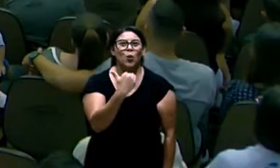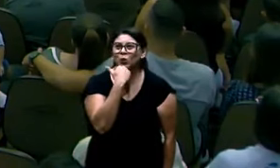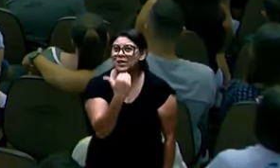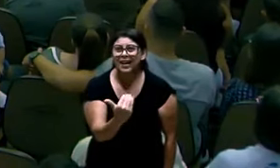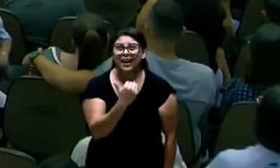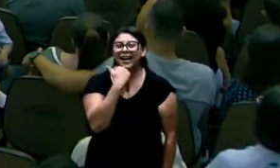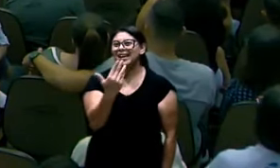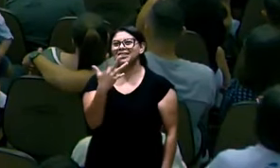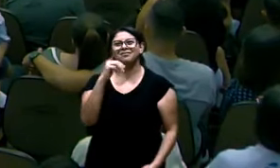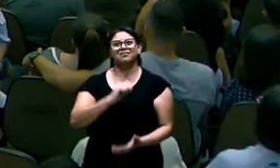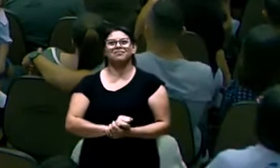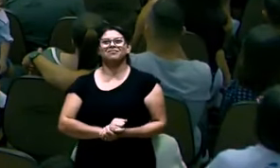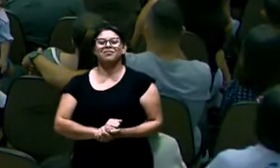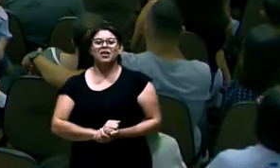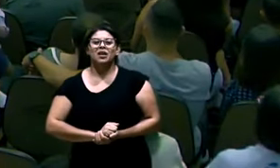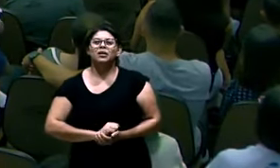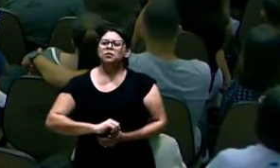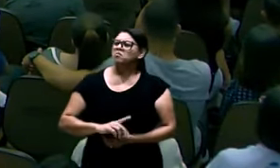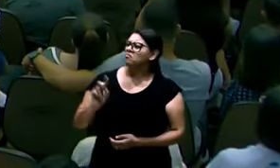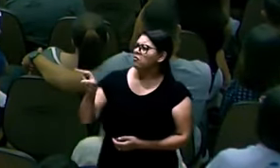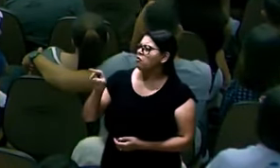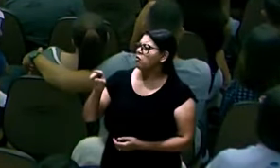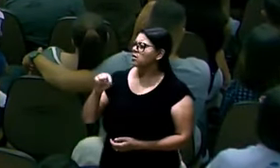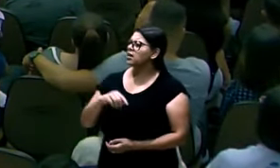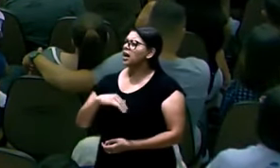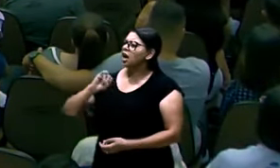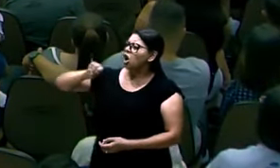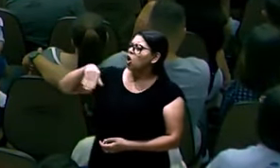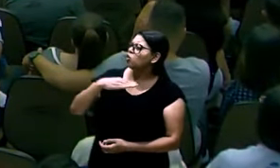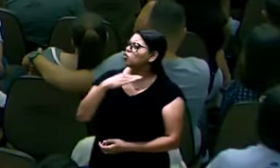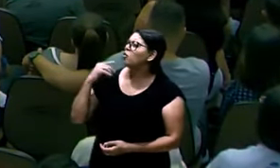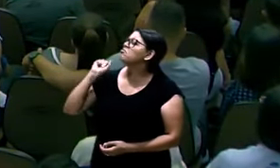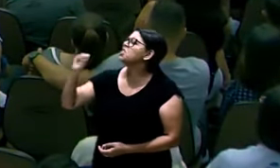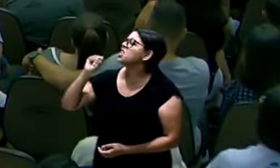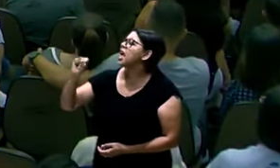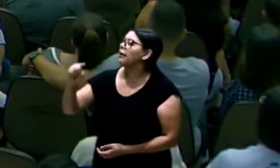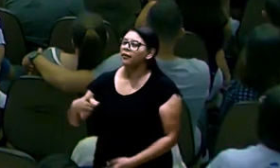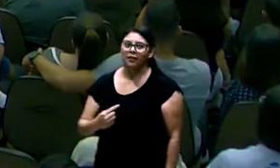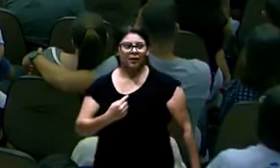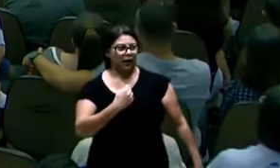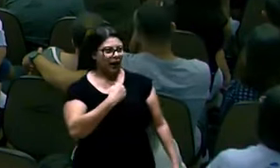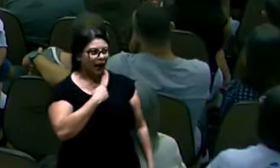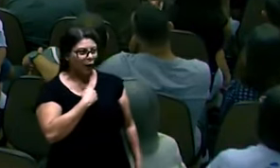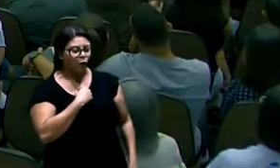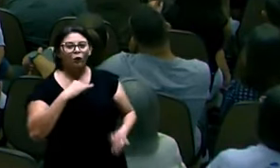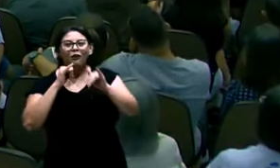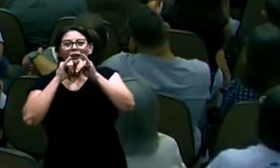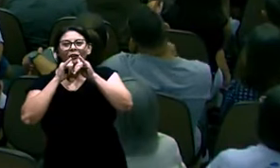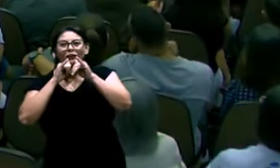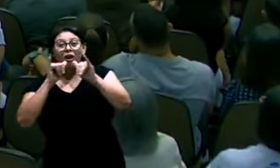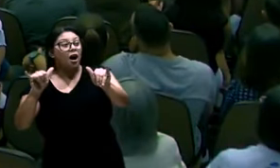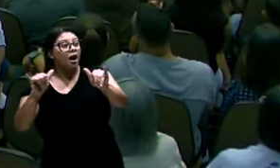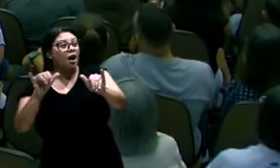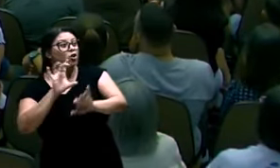Então quem és tu, João? Eu só sou uma voz, a voz